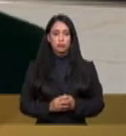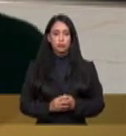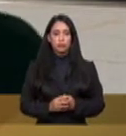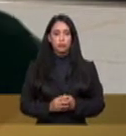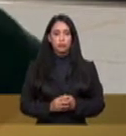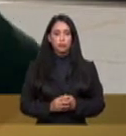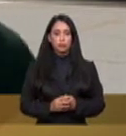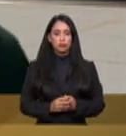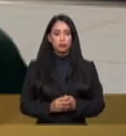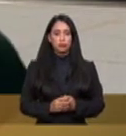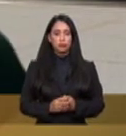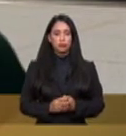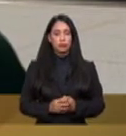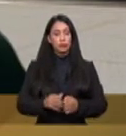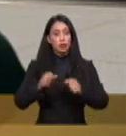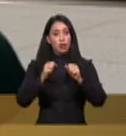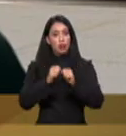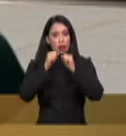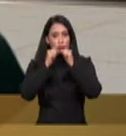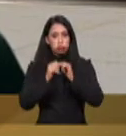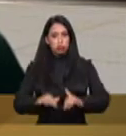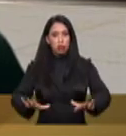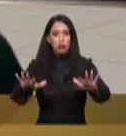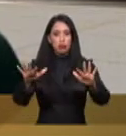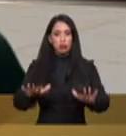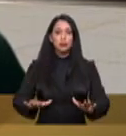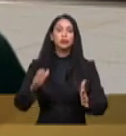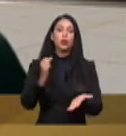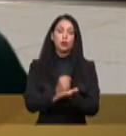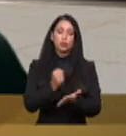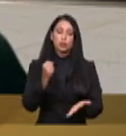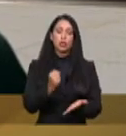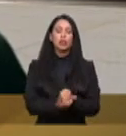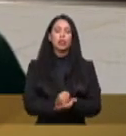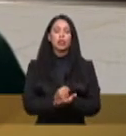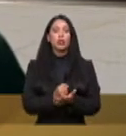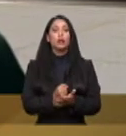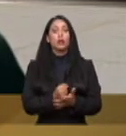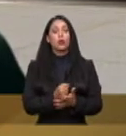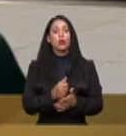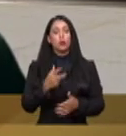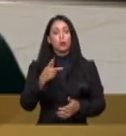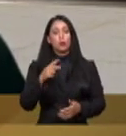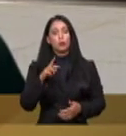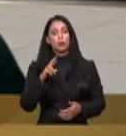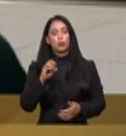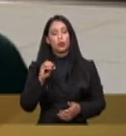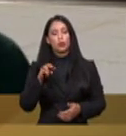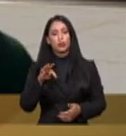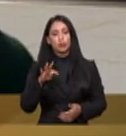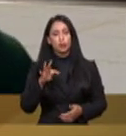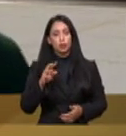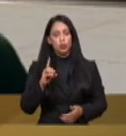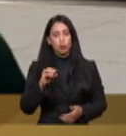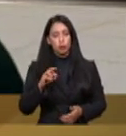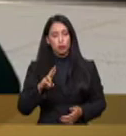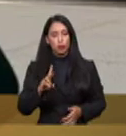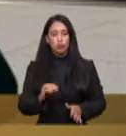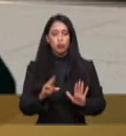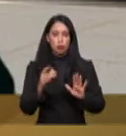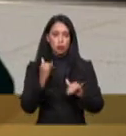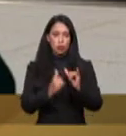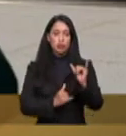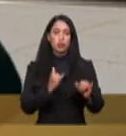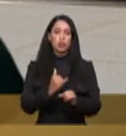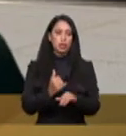9.504. O impulsionamento também deve ser contratado diretamente com o provedor da aplicação de internet com sede e foro no país, ou com sua filial,